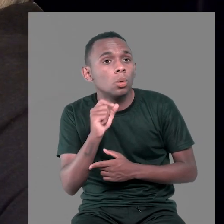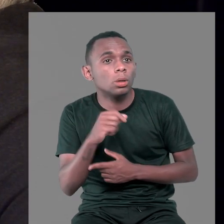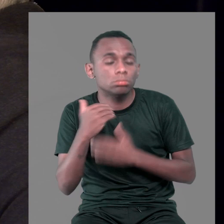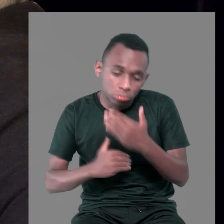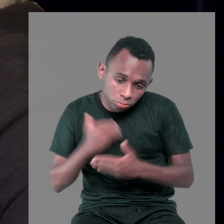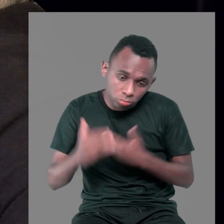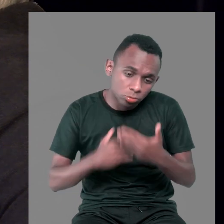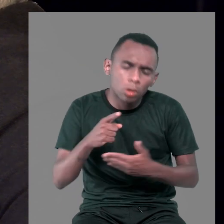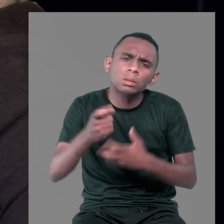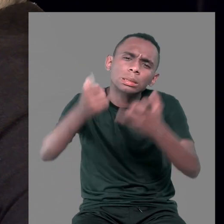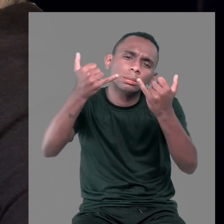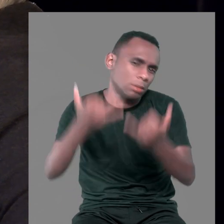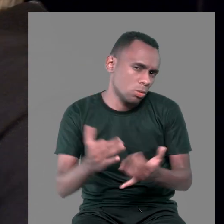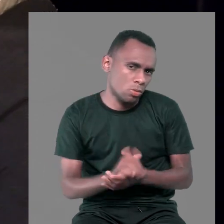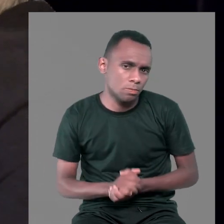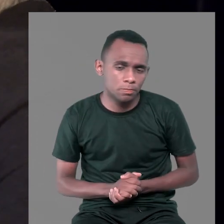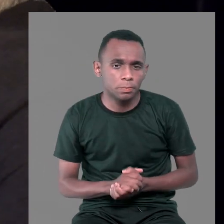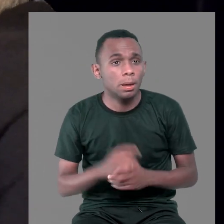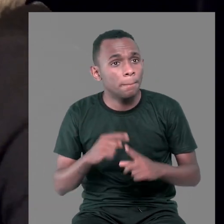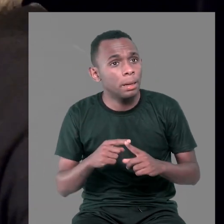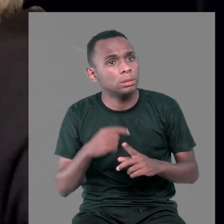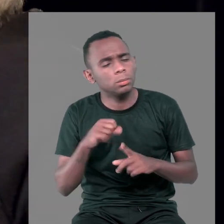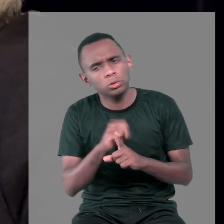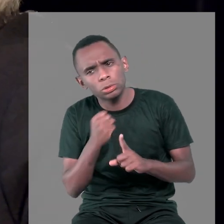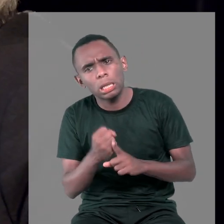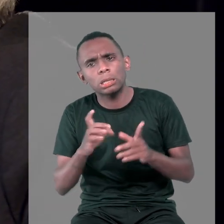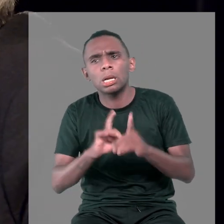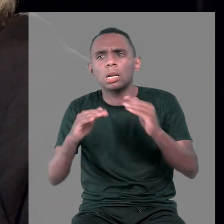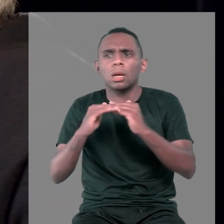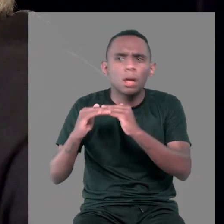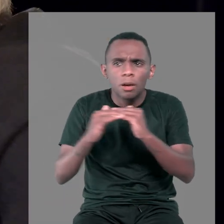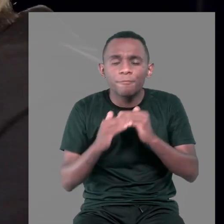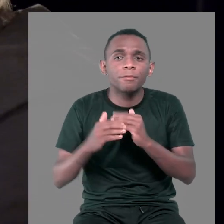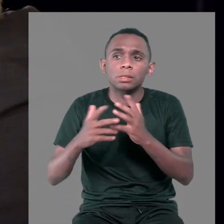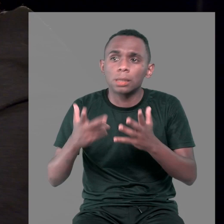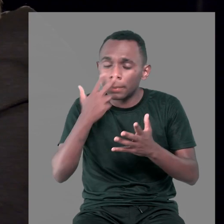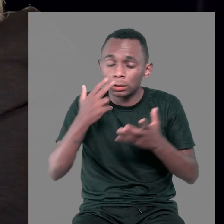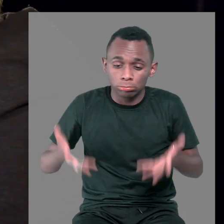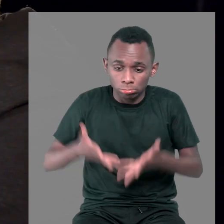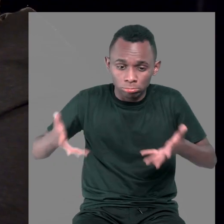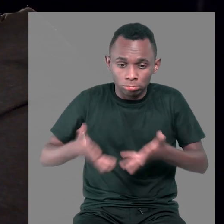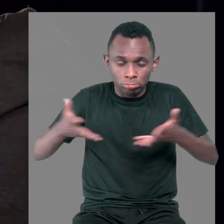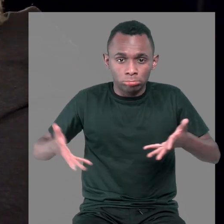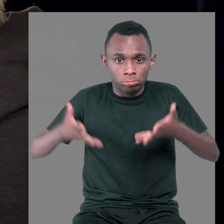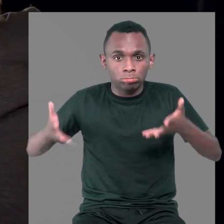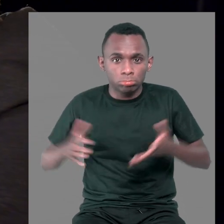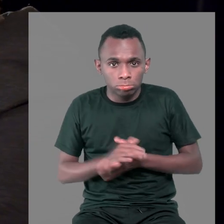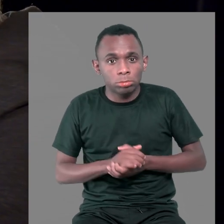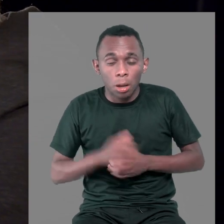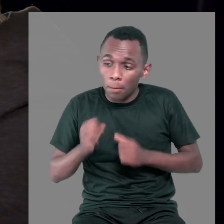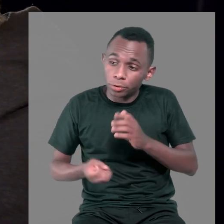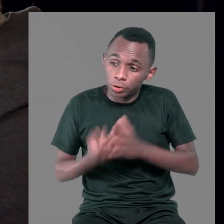contrário, que é o totalitarismo, né? Por meio da ideologia, ela pode produzir o seu contrário. Como é que essa sociedade pode fazer para ela